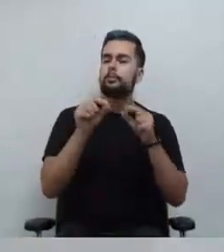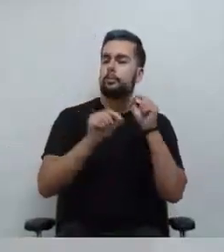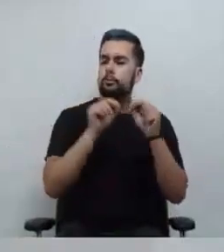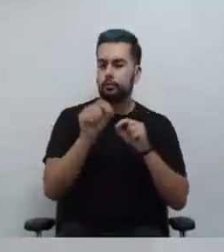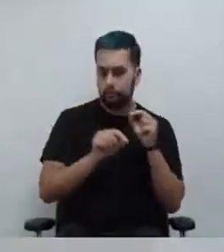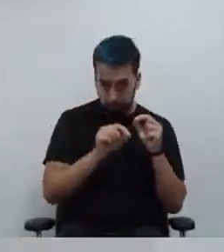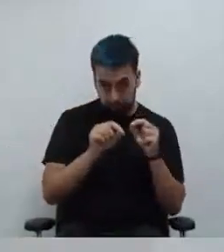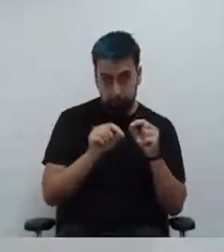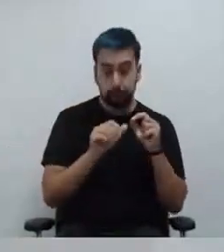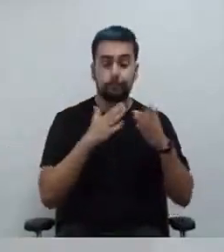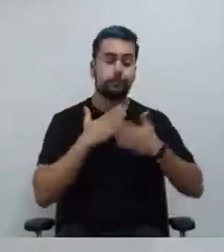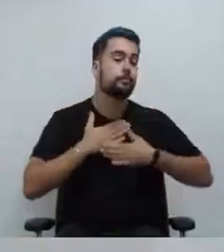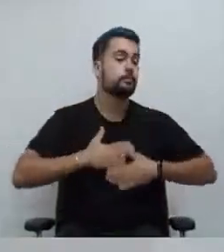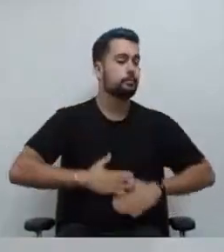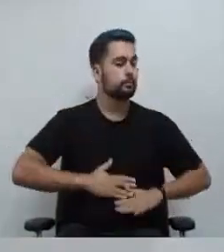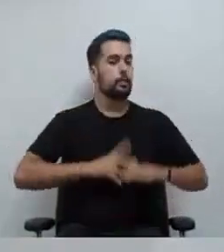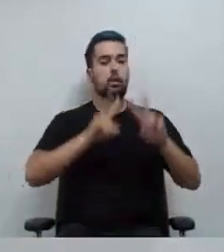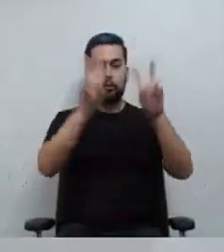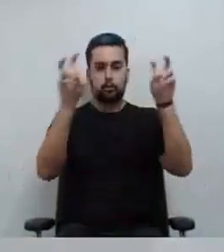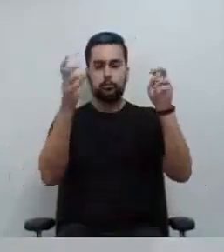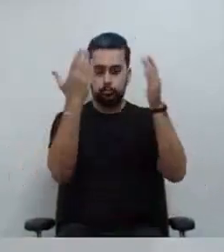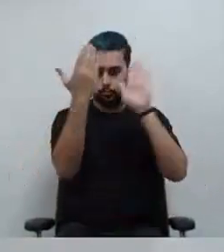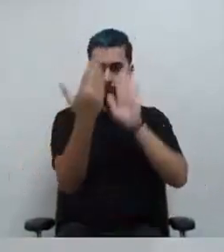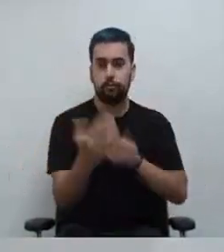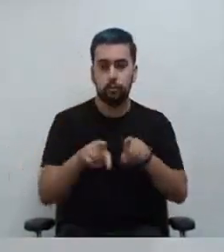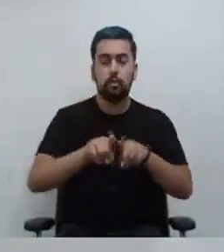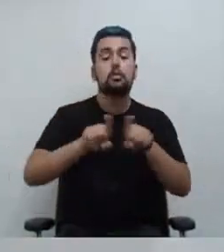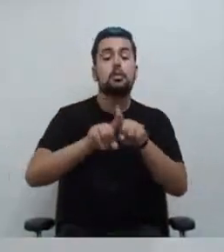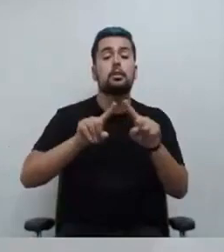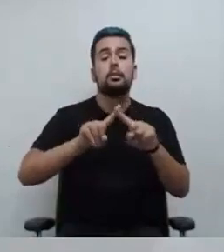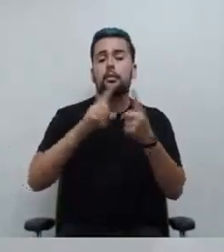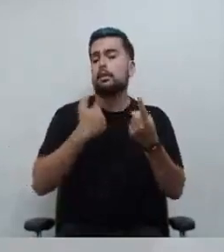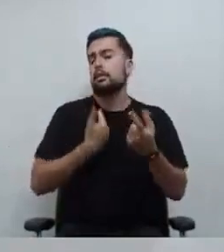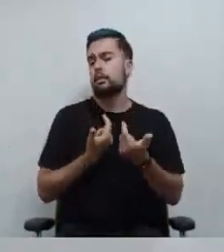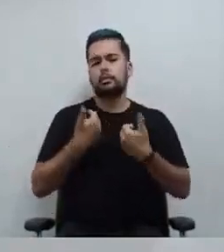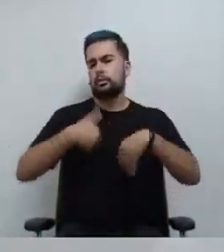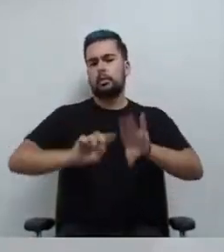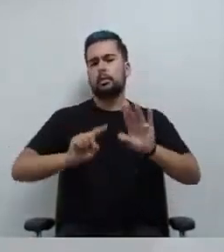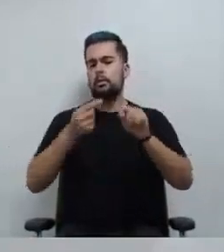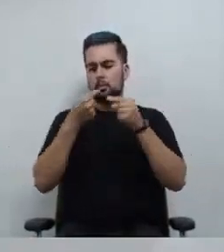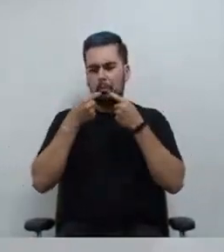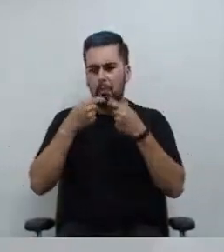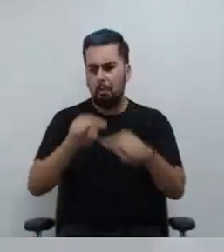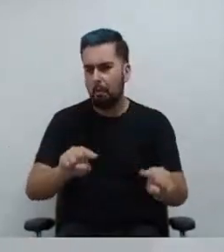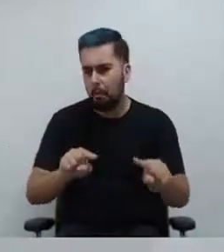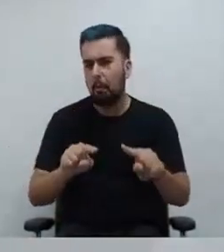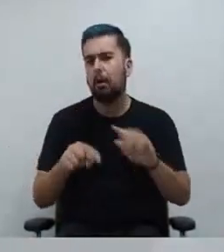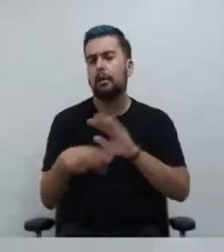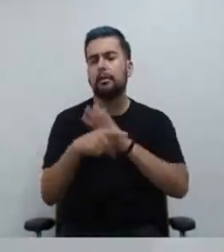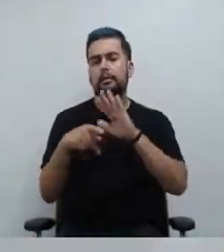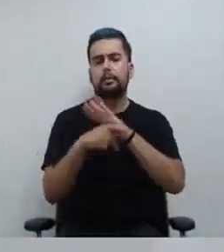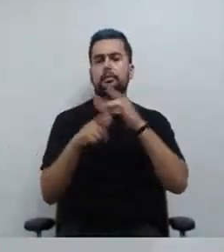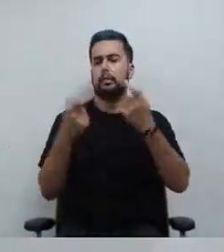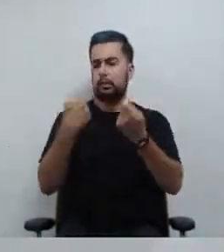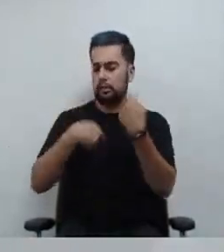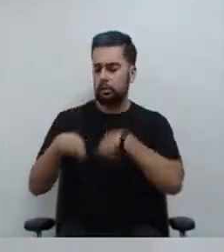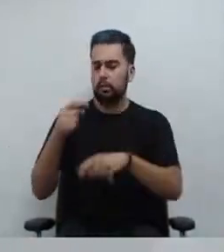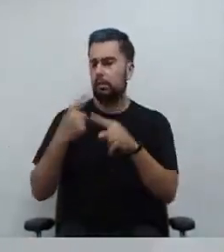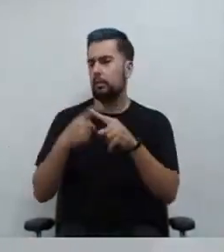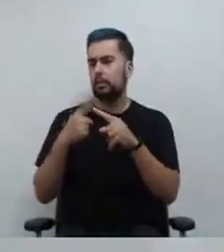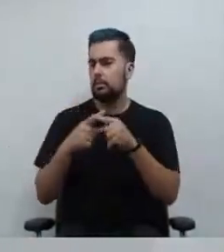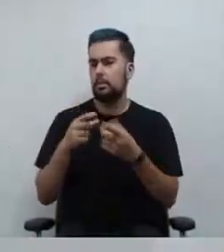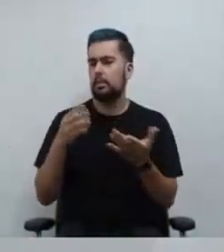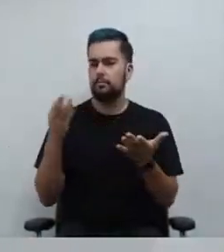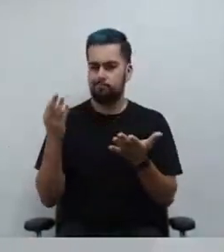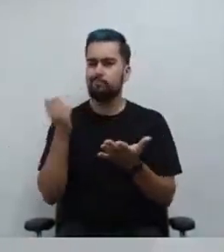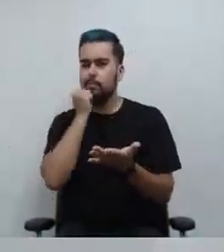dessa questão, mas eu não quero fazer uma crítica à administração, seria muito oportunista